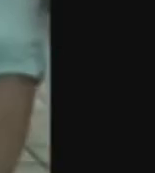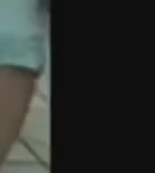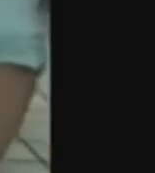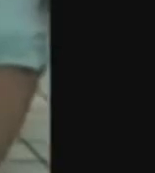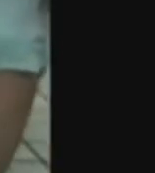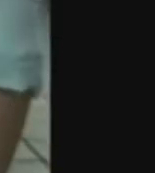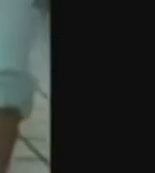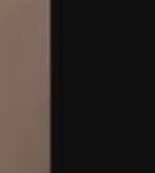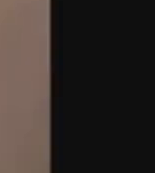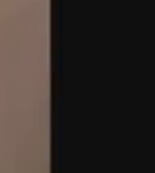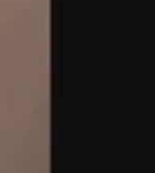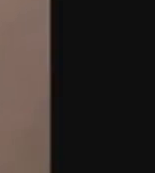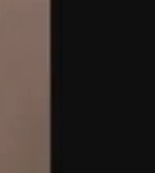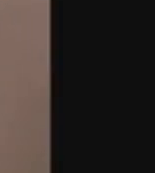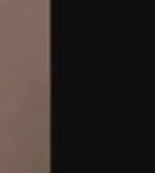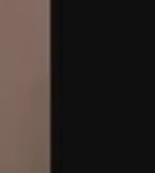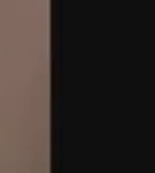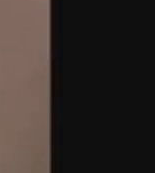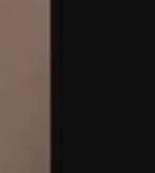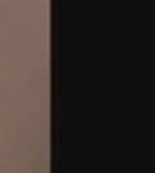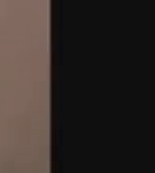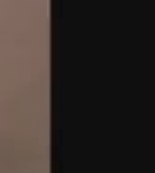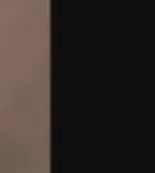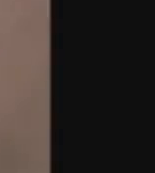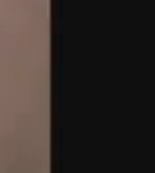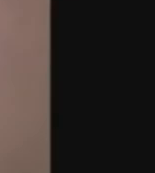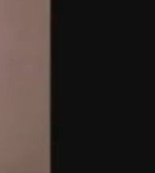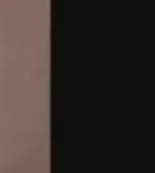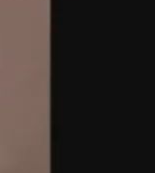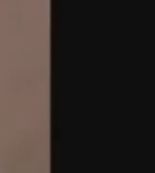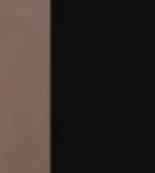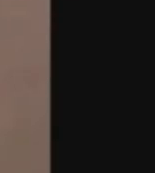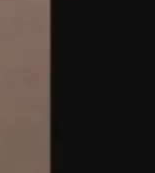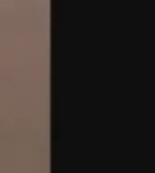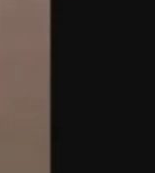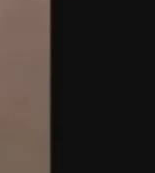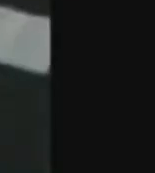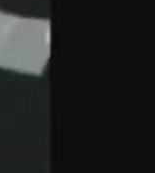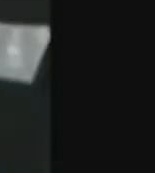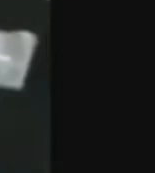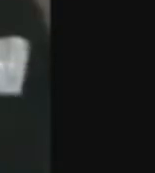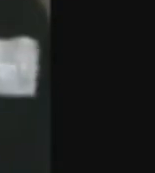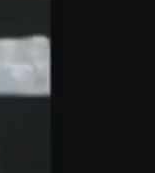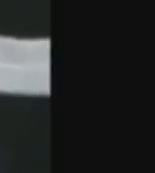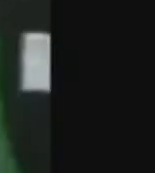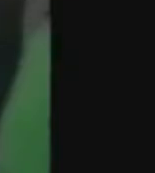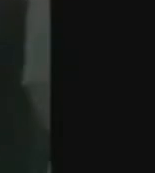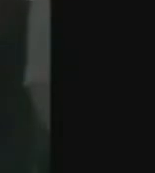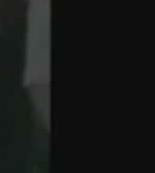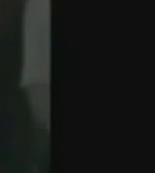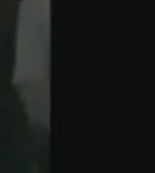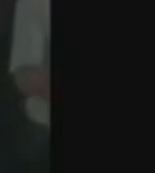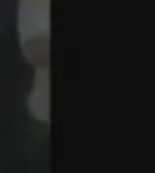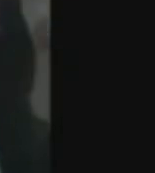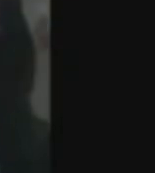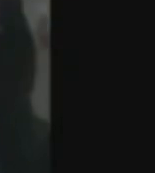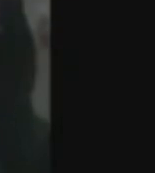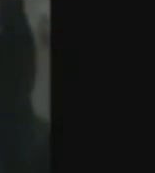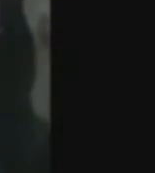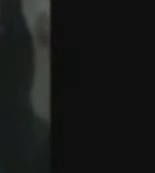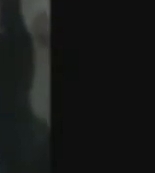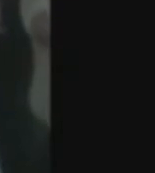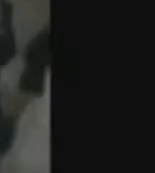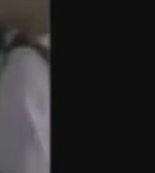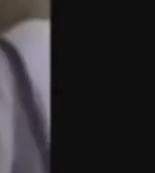que a operação beneficia tanto os comerciantes quanto os clientes. Quando ele está processado, está em filé, essa identificação é